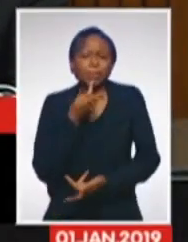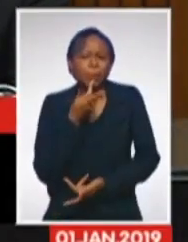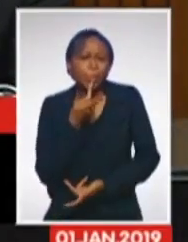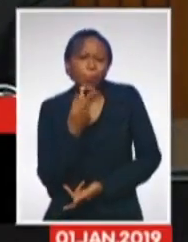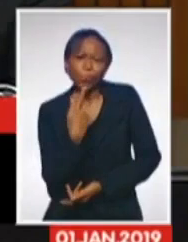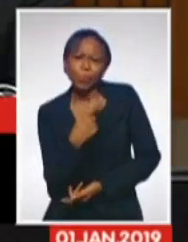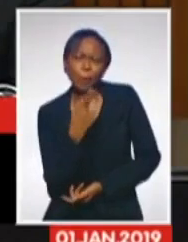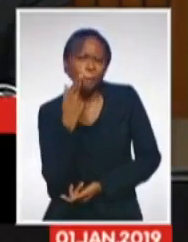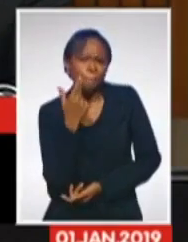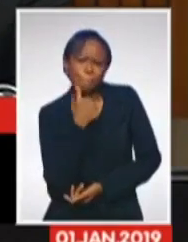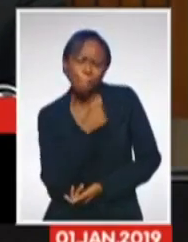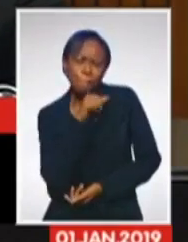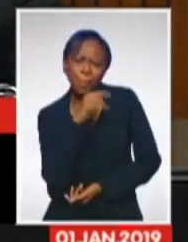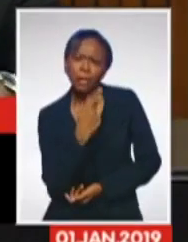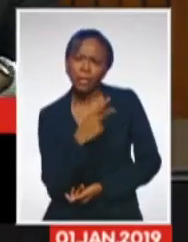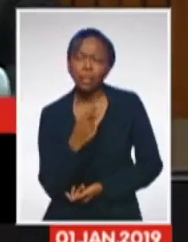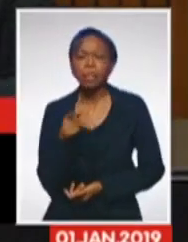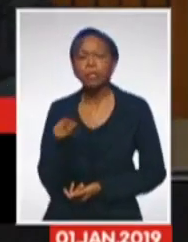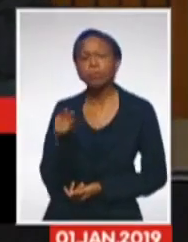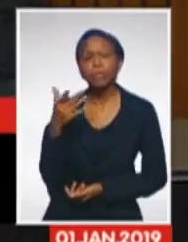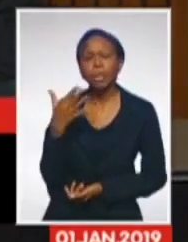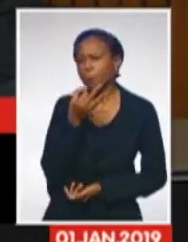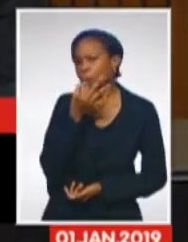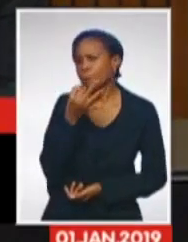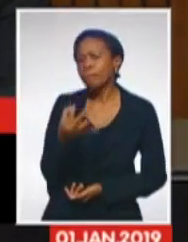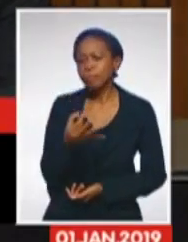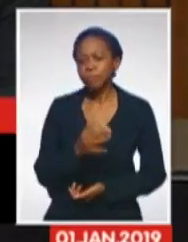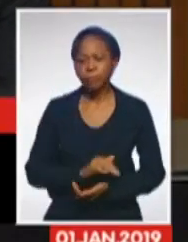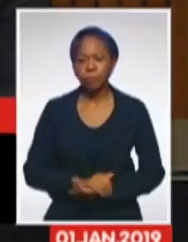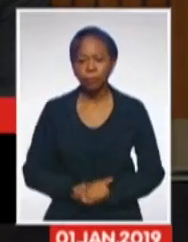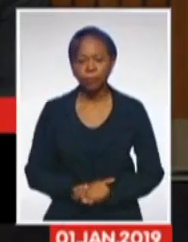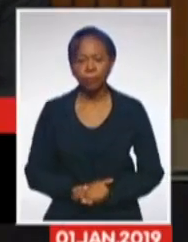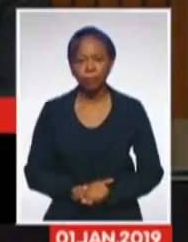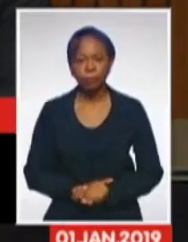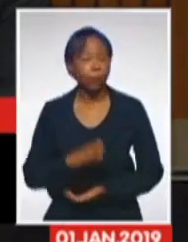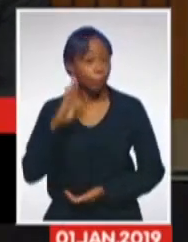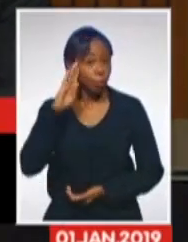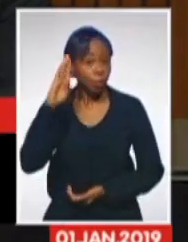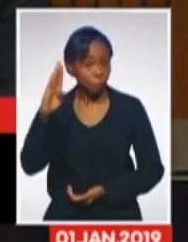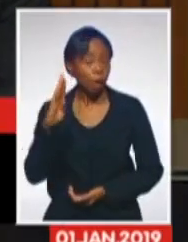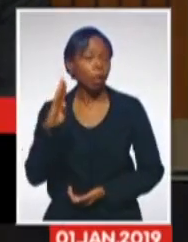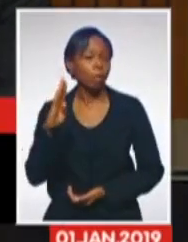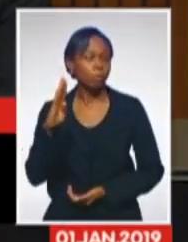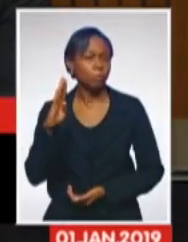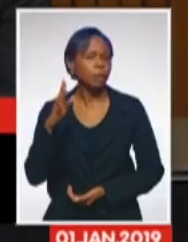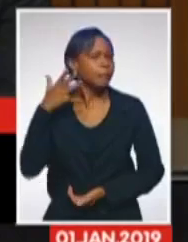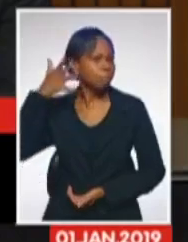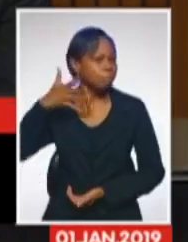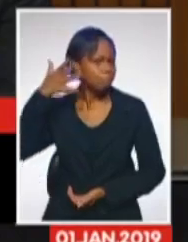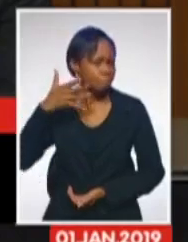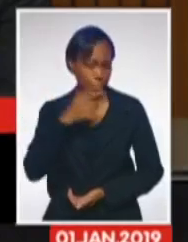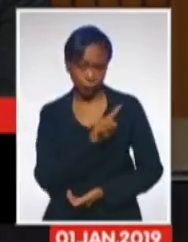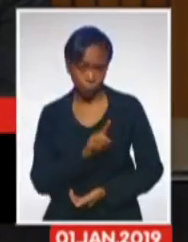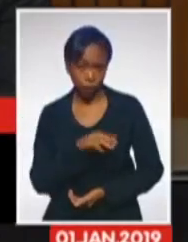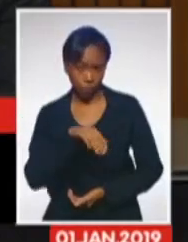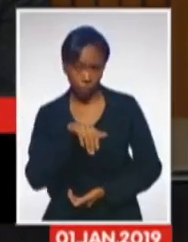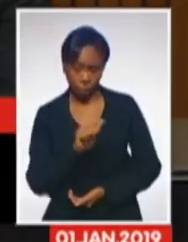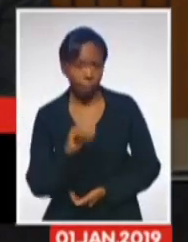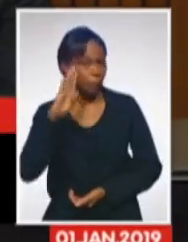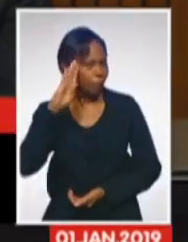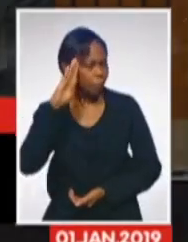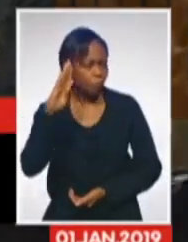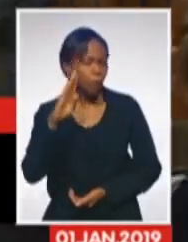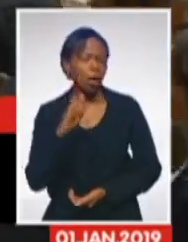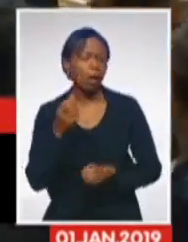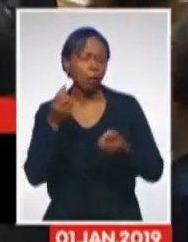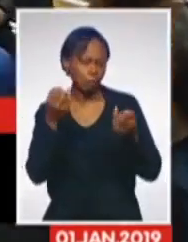bastante emocionado. O que você achou? O principal destaque desse pronunciamento feito pelo governador Romeu Zema em